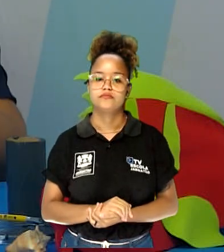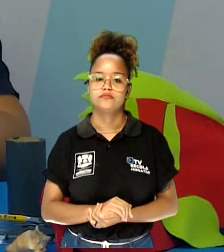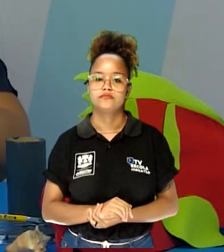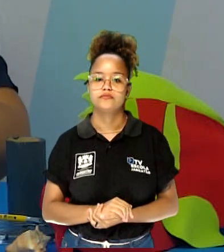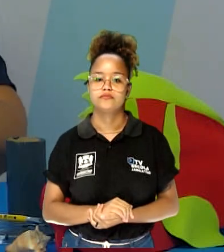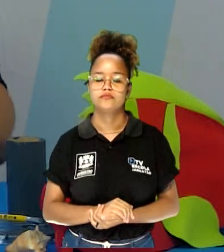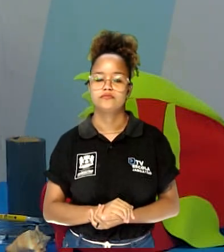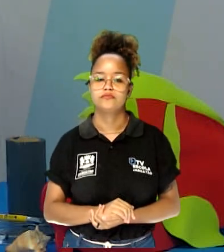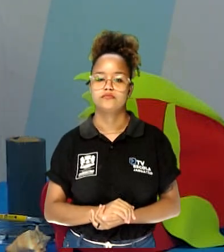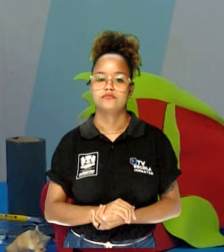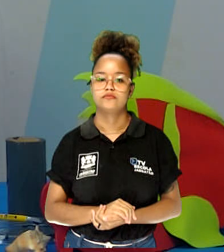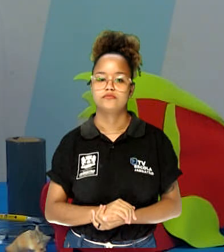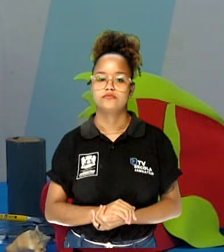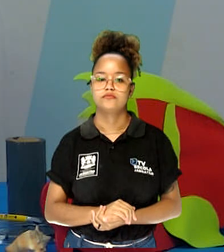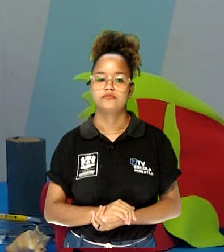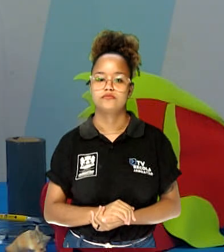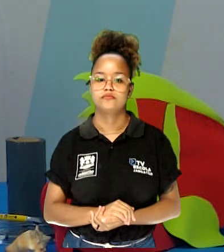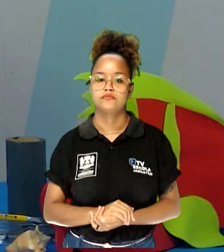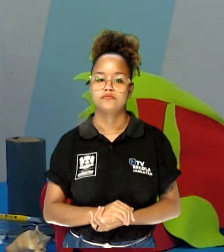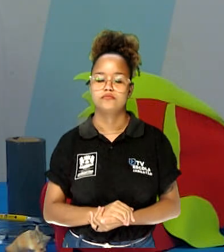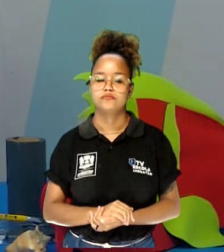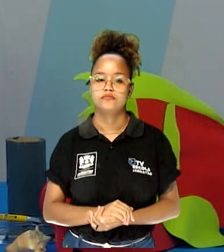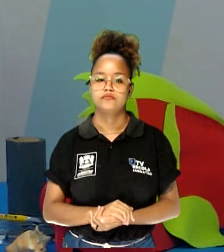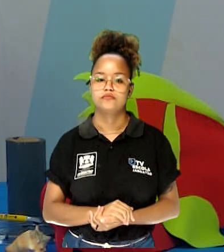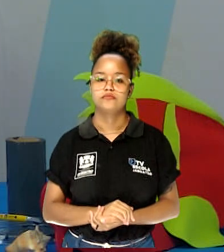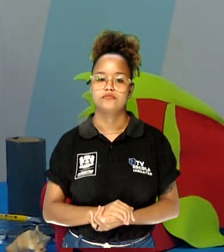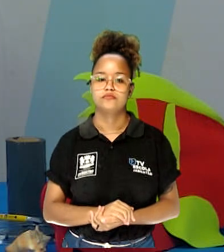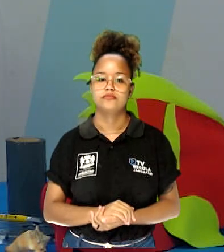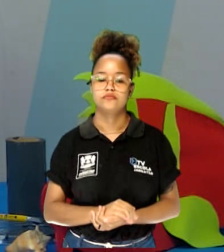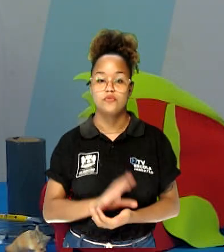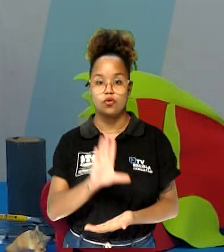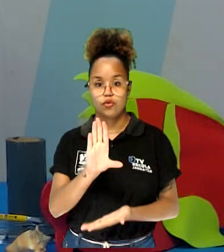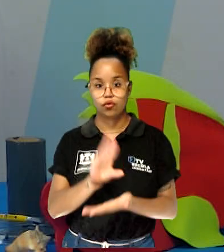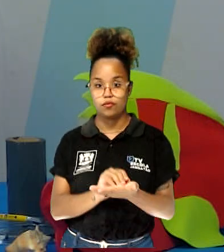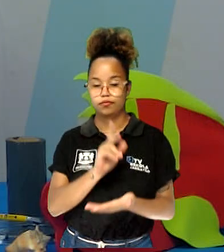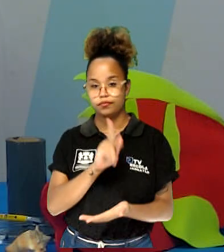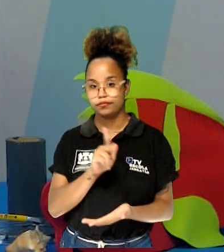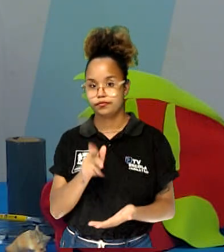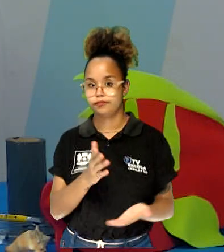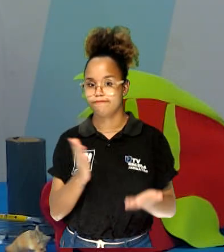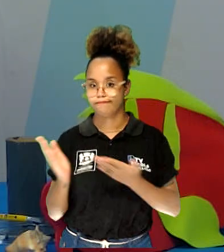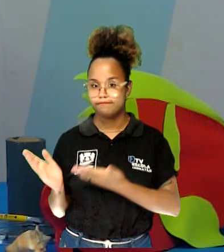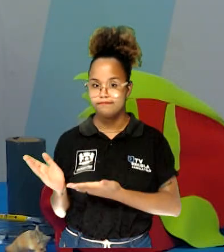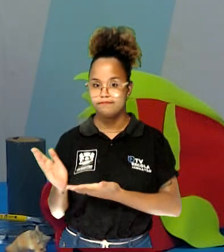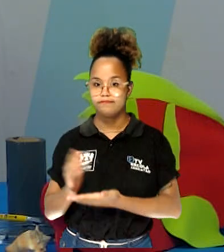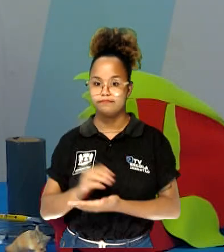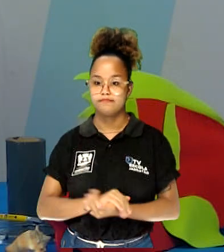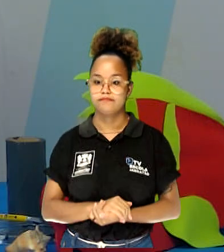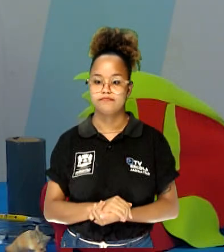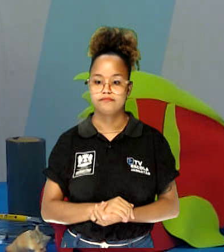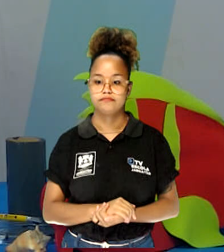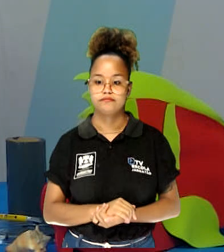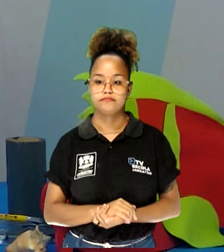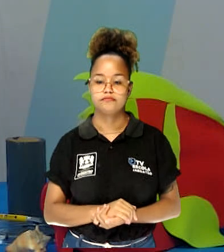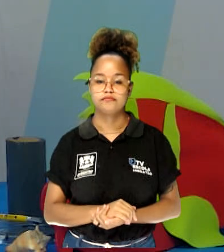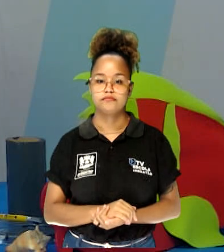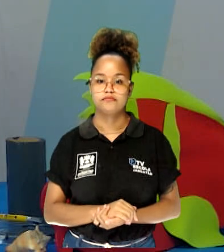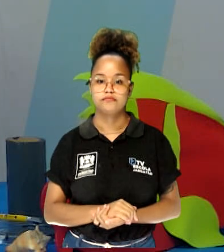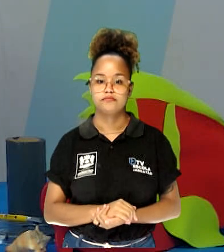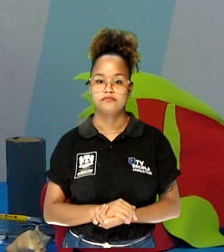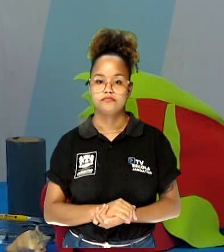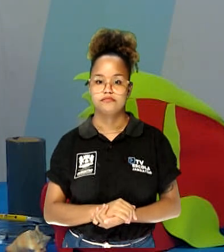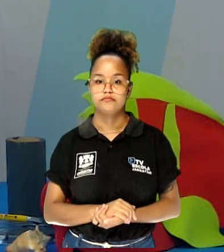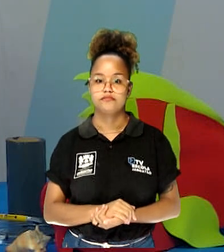um pedacinho e vai cortar um zigue-zague nele, tá?